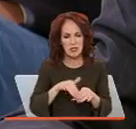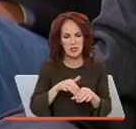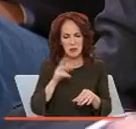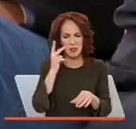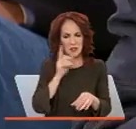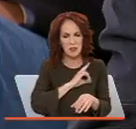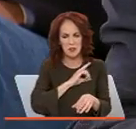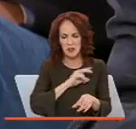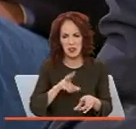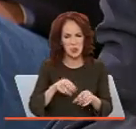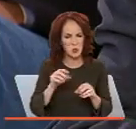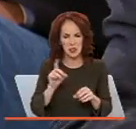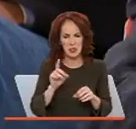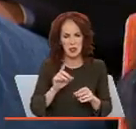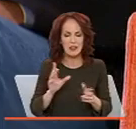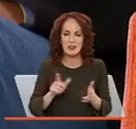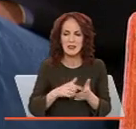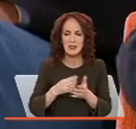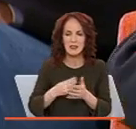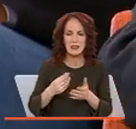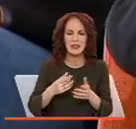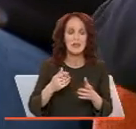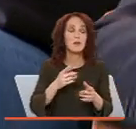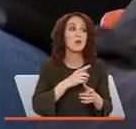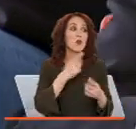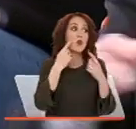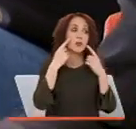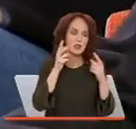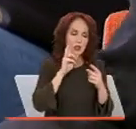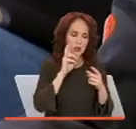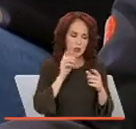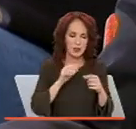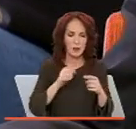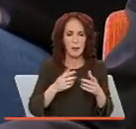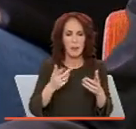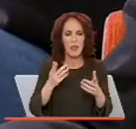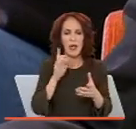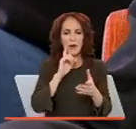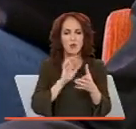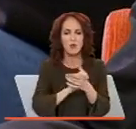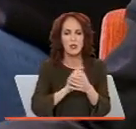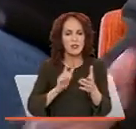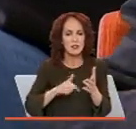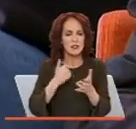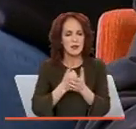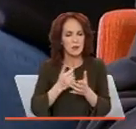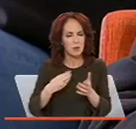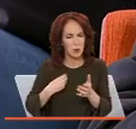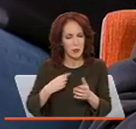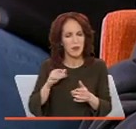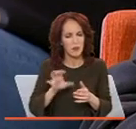vida privada. Não. Houve sempre uma preocupação. Na vida pública. Na vida pública. Houve até a minha mulher, teve sempre muito essa preocupação.